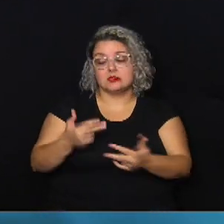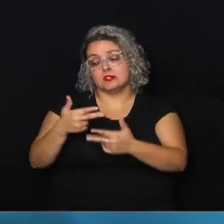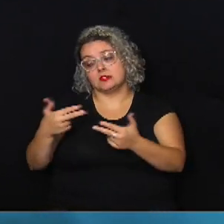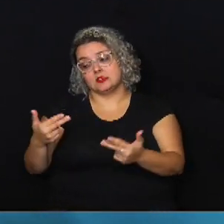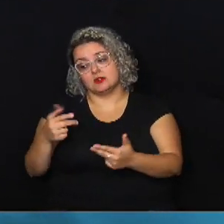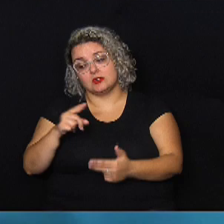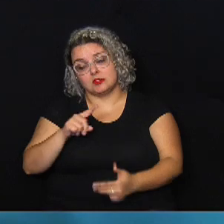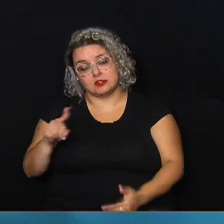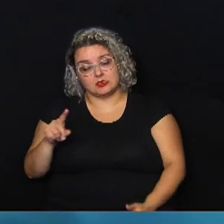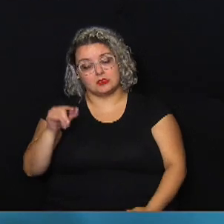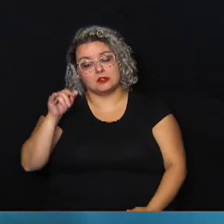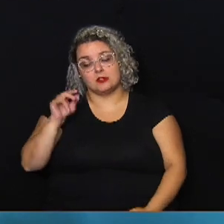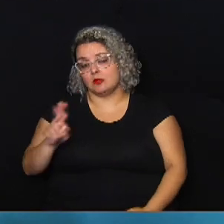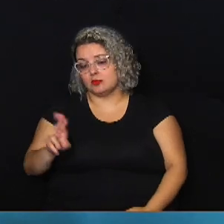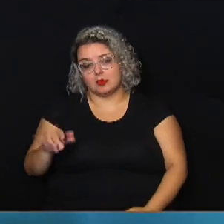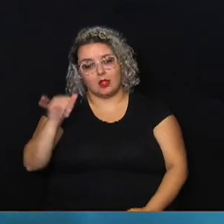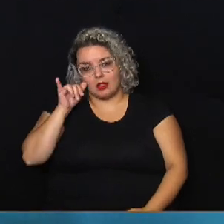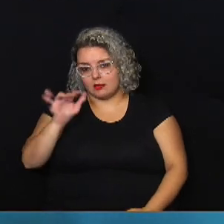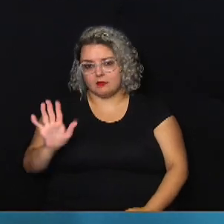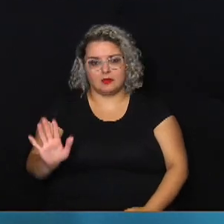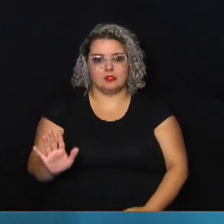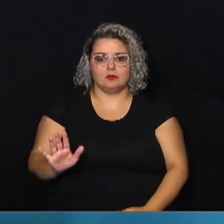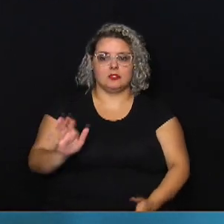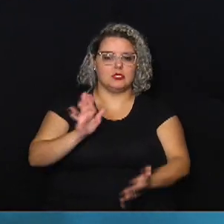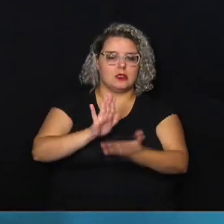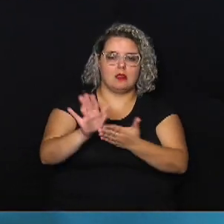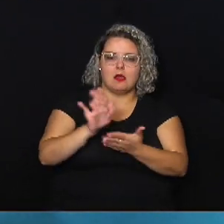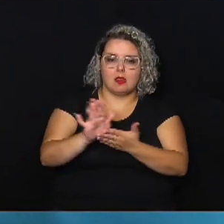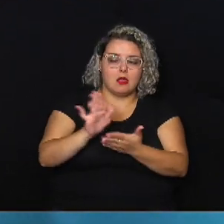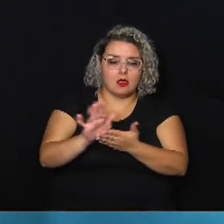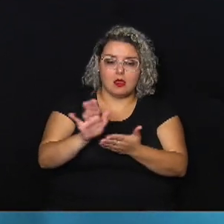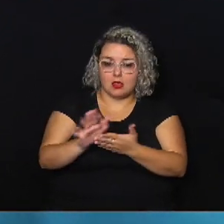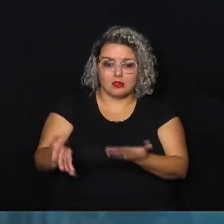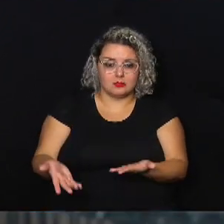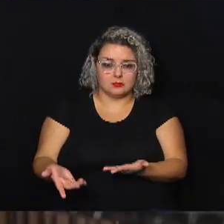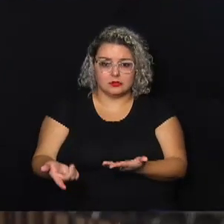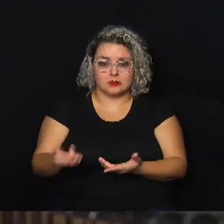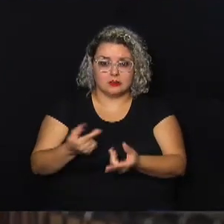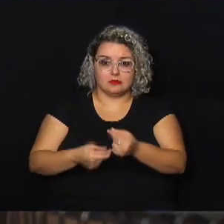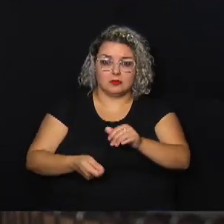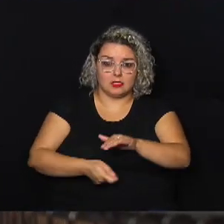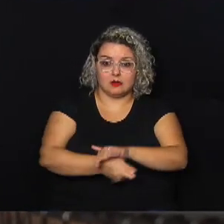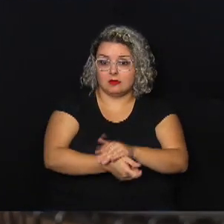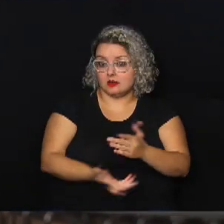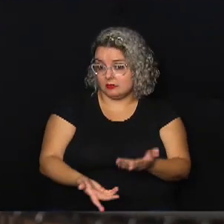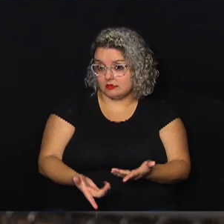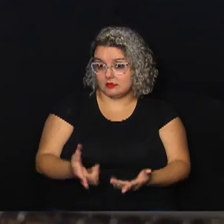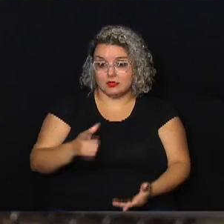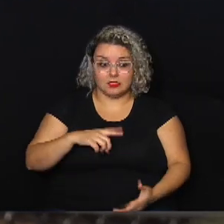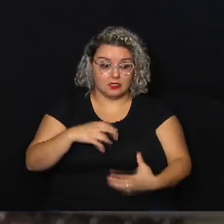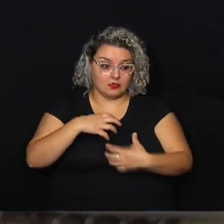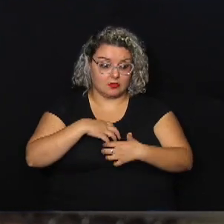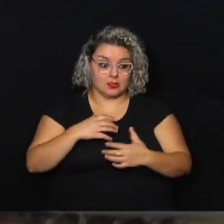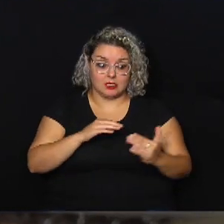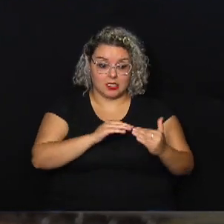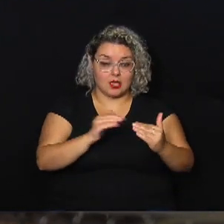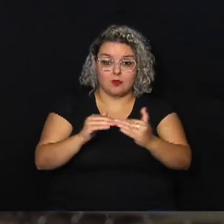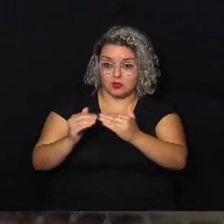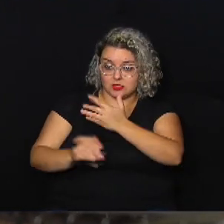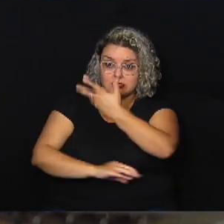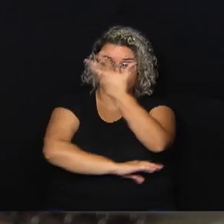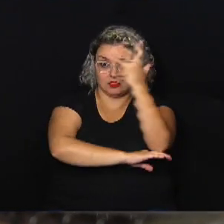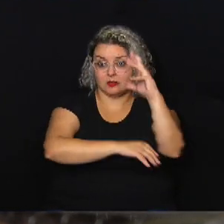bens que eu falei, você gasta dinheiro para investir nisso, para ter afeto, para ter harmonia com a natureza, para você ter